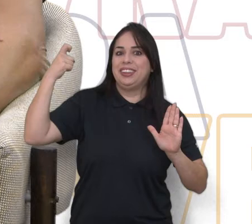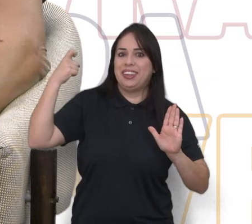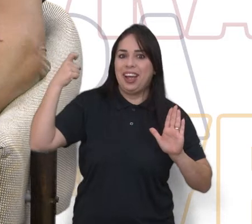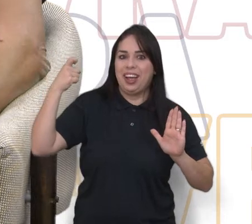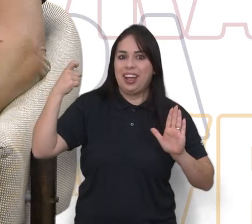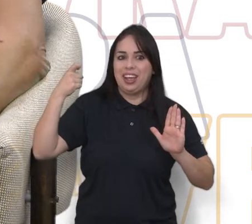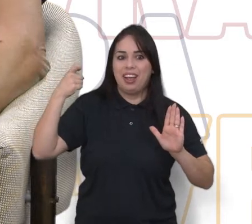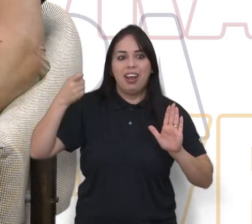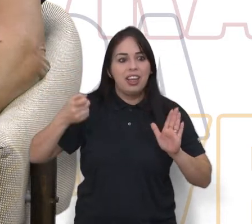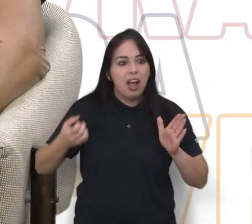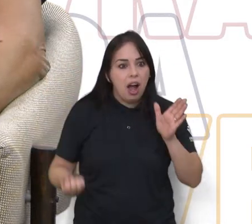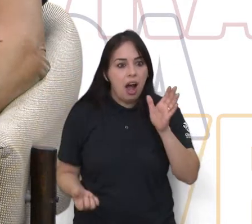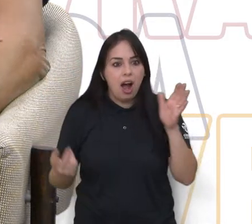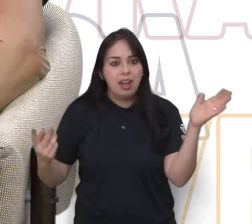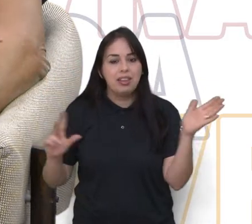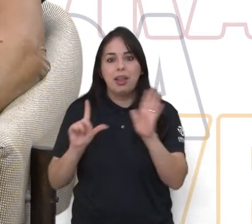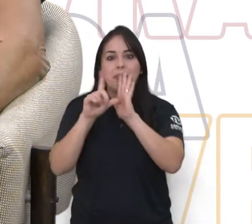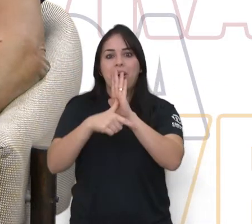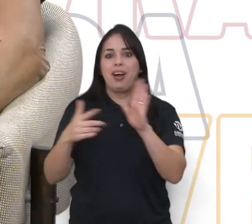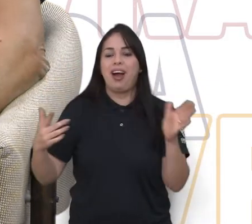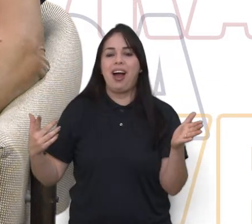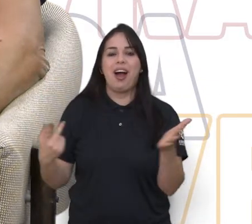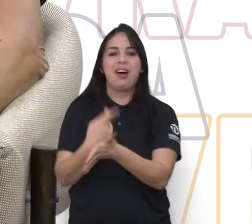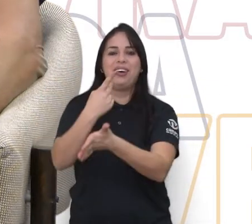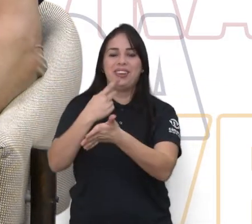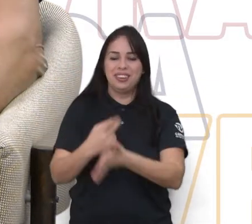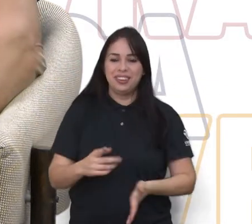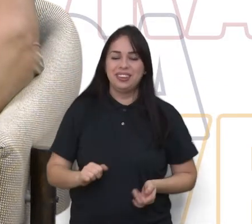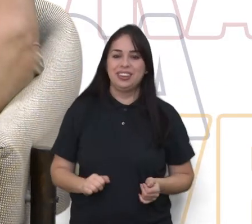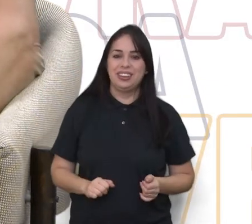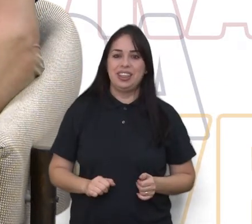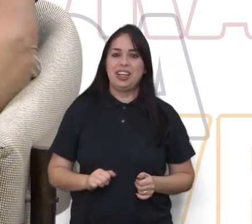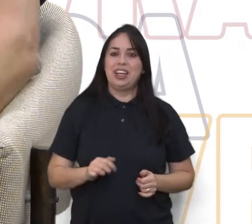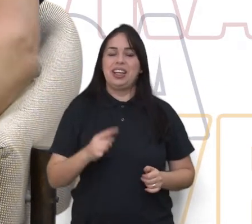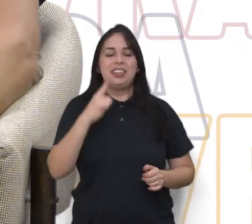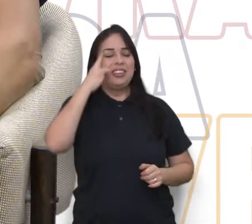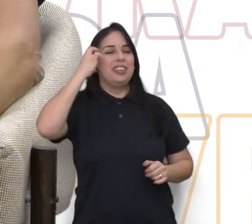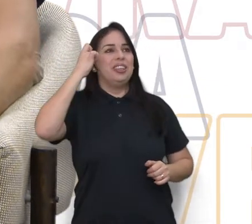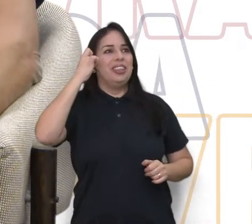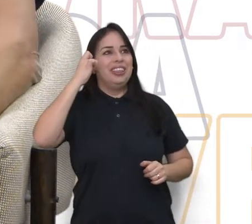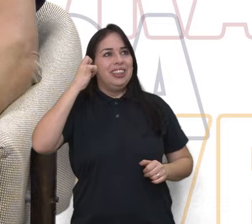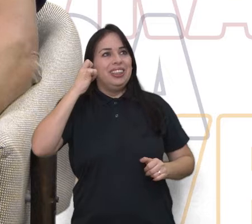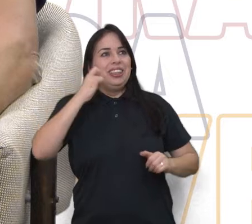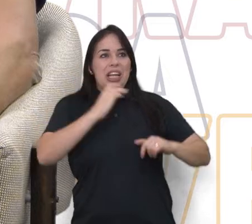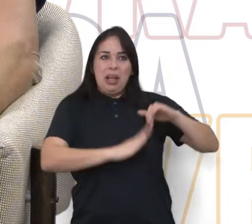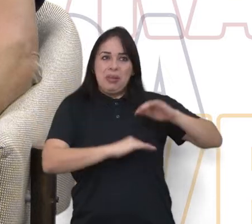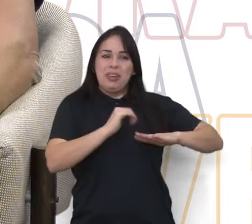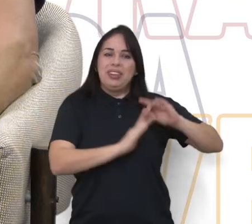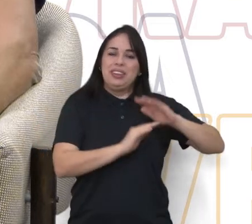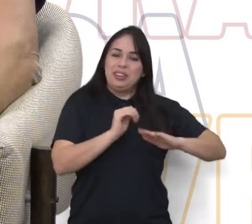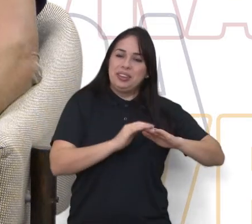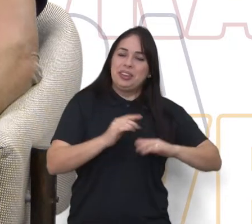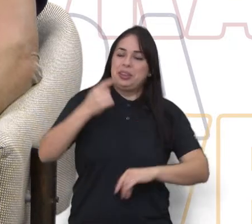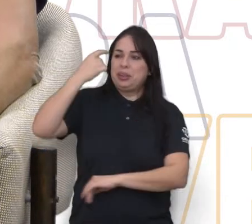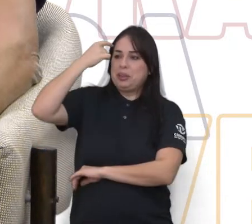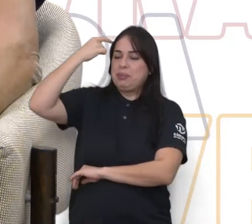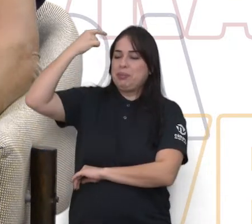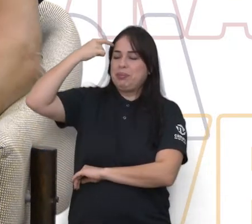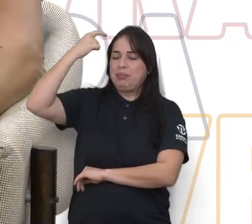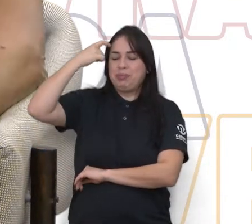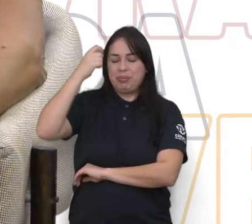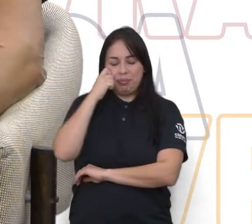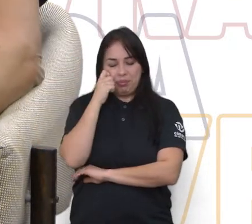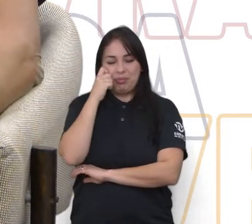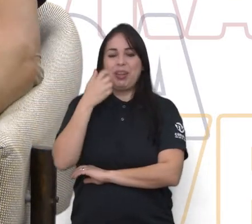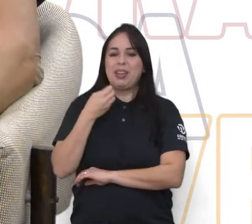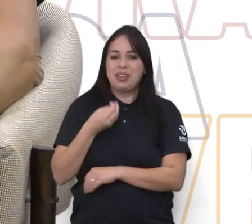realizada, materializada, né? Tanto a ideia prática de você pensar que você está levando